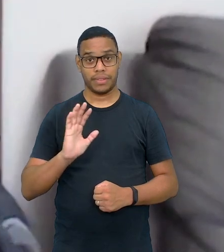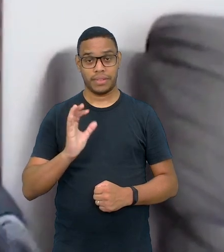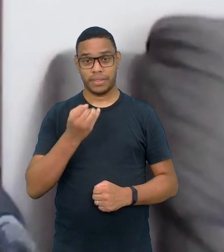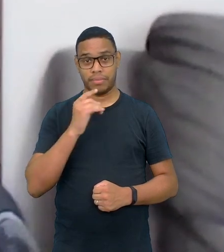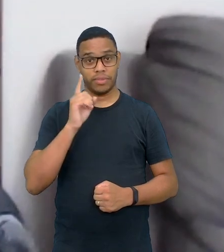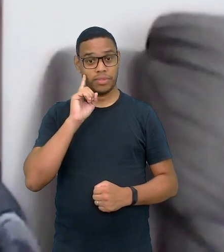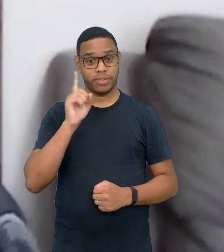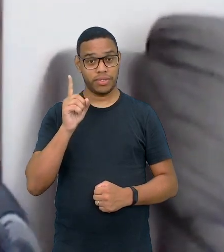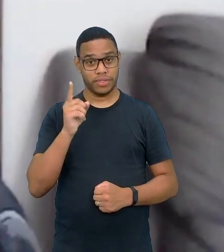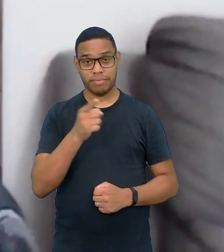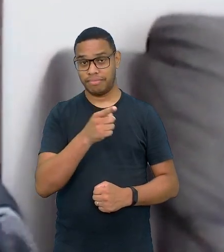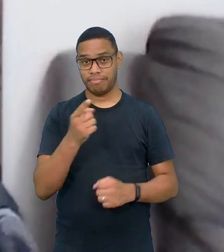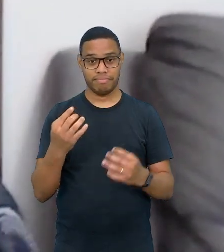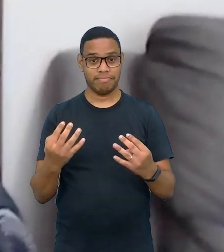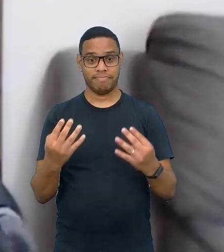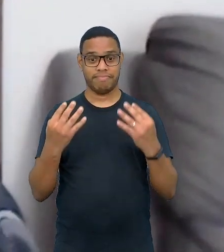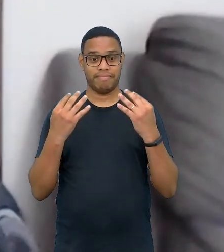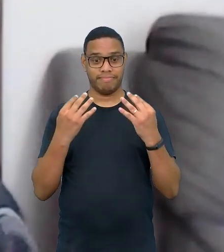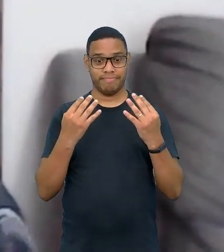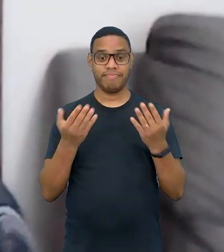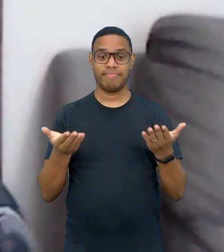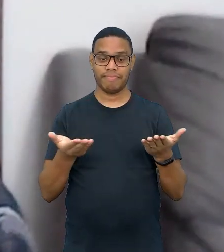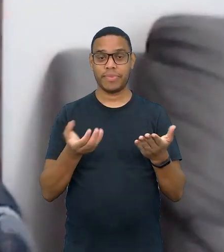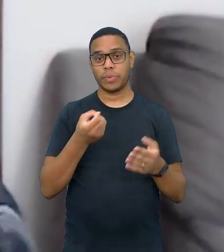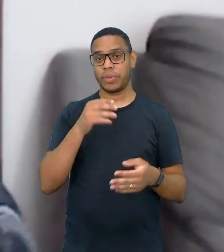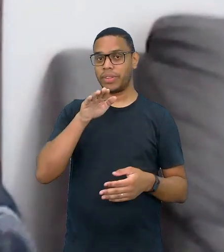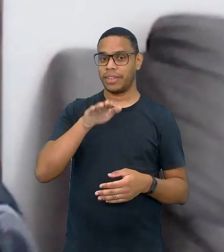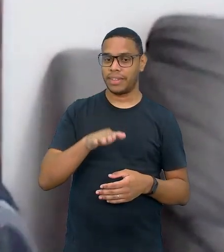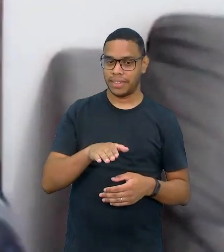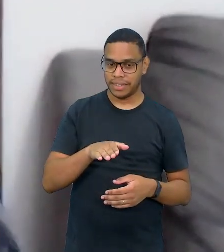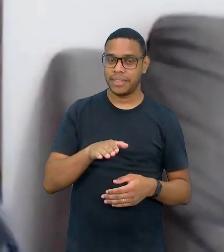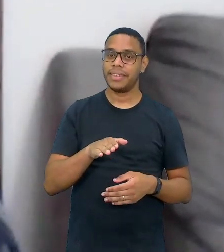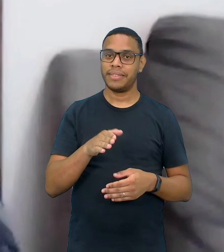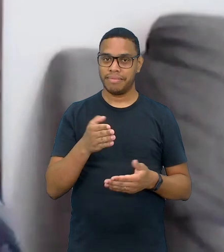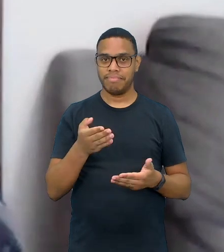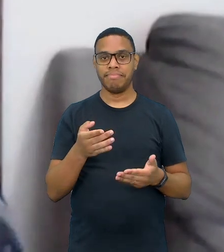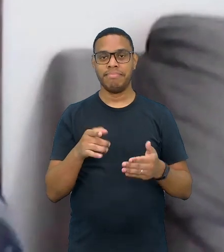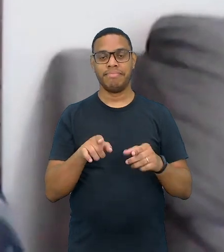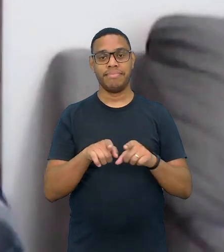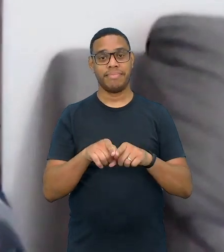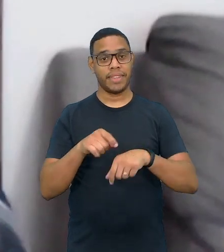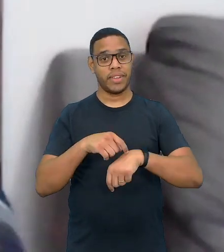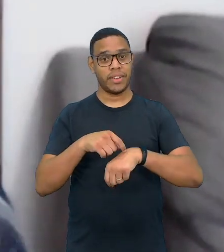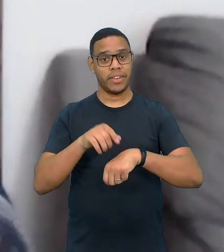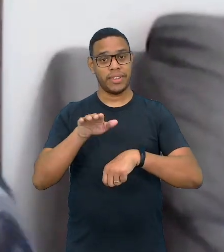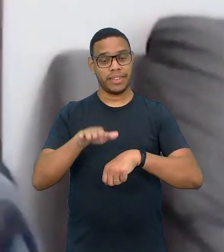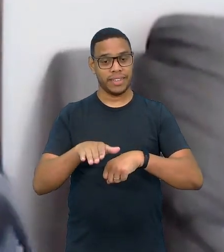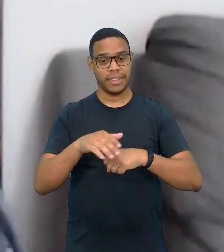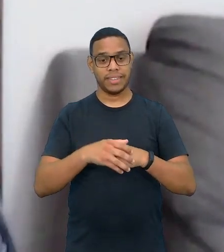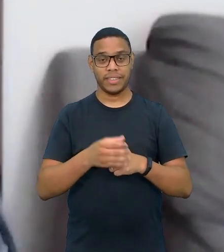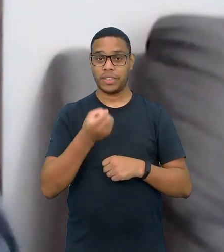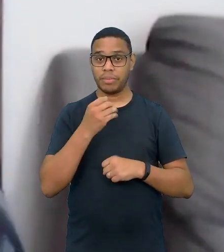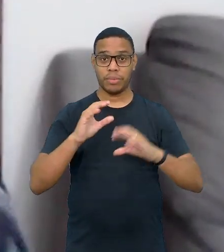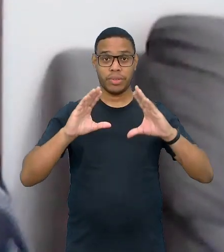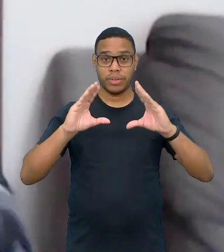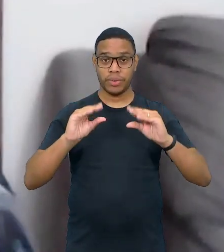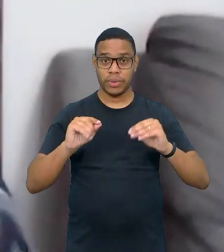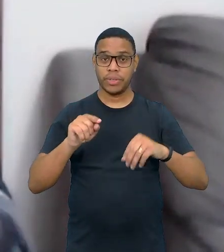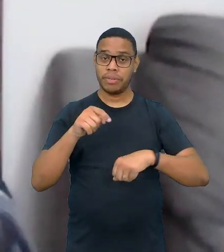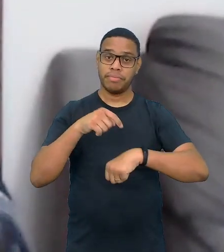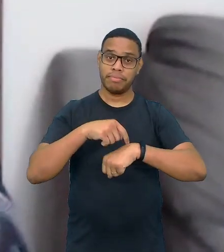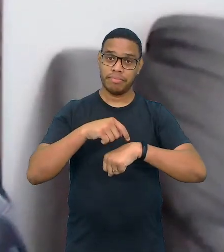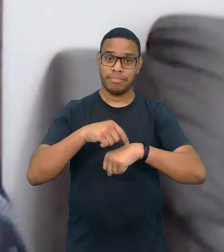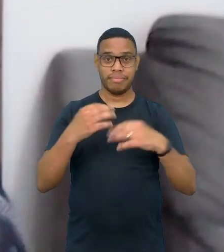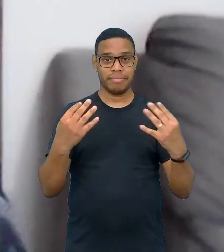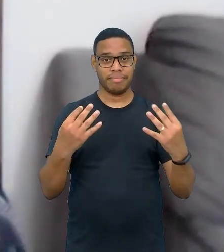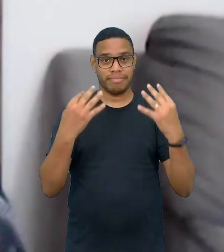Bom dia para quem está nos assistindo de dia, boa tarde para quem está nos assistindo à tarde, e boa noite para os